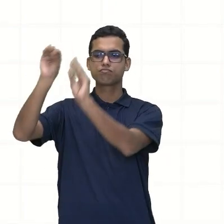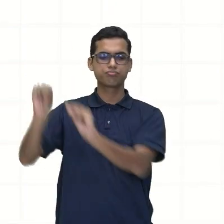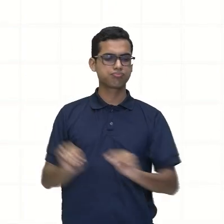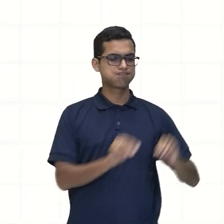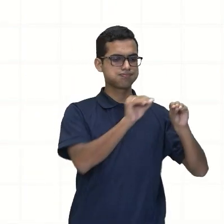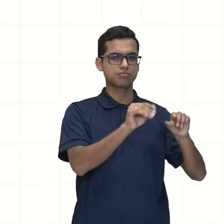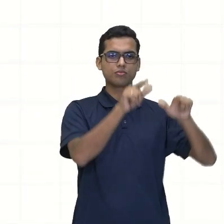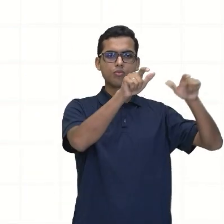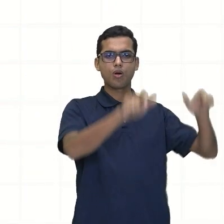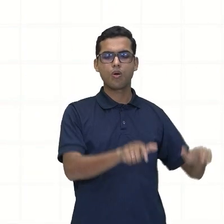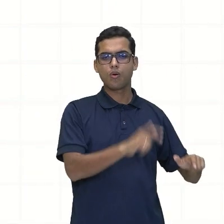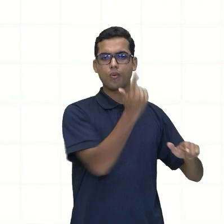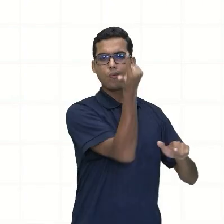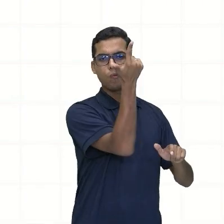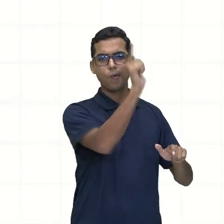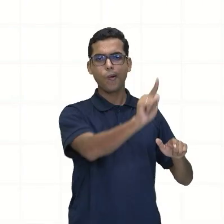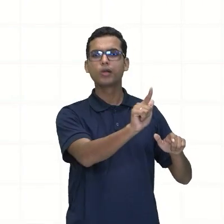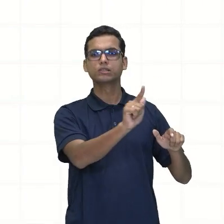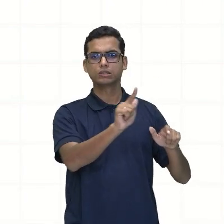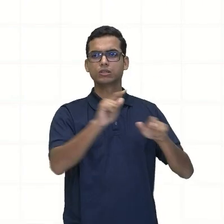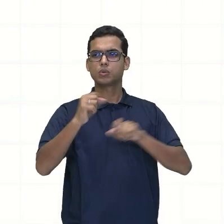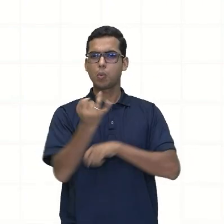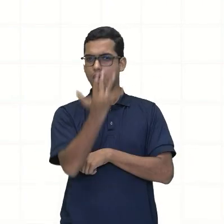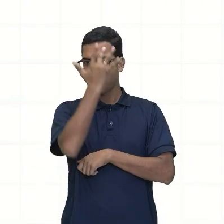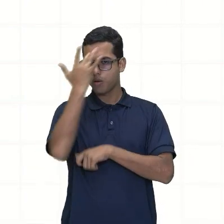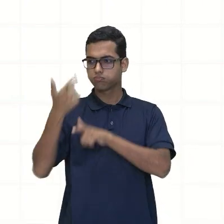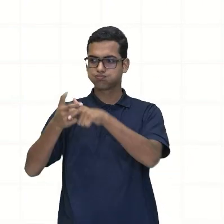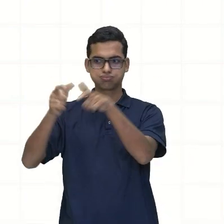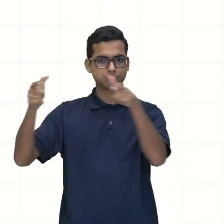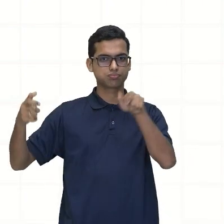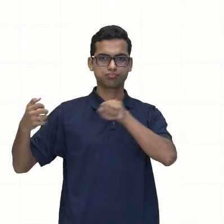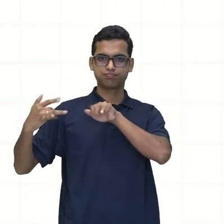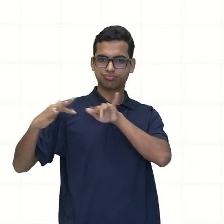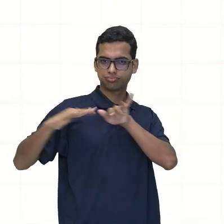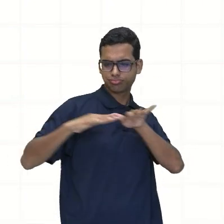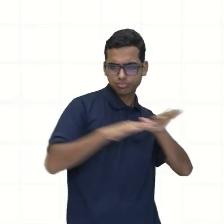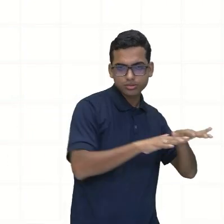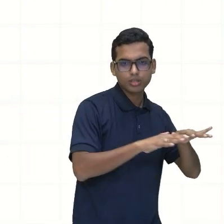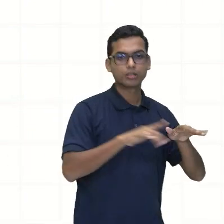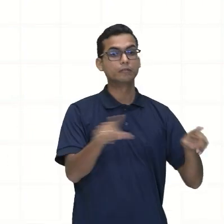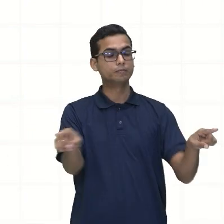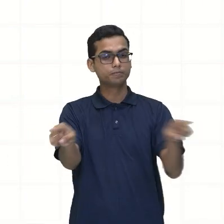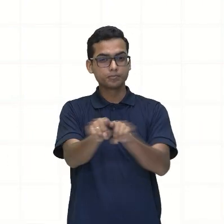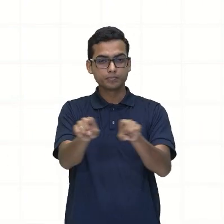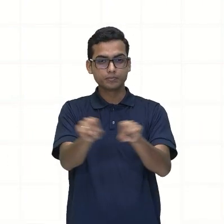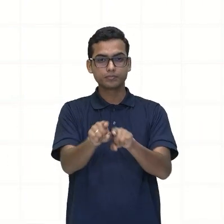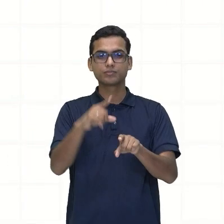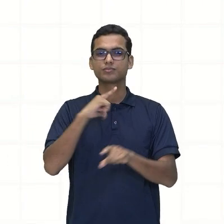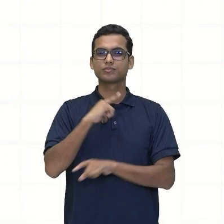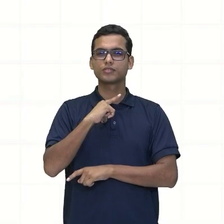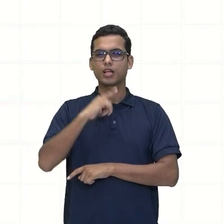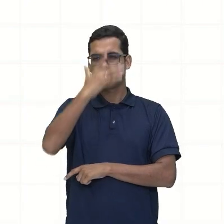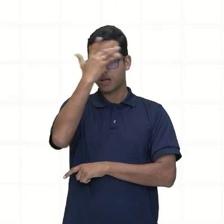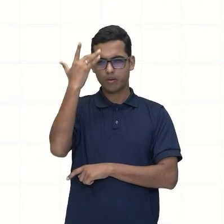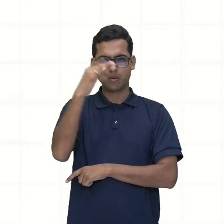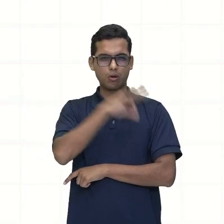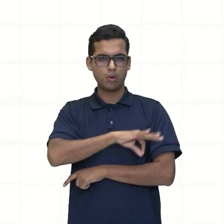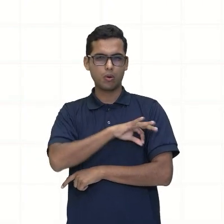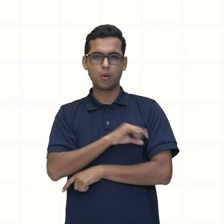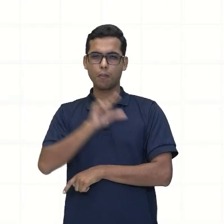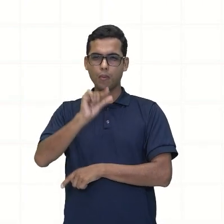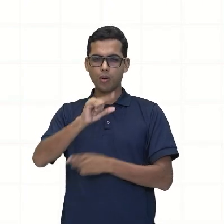ali em muitos estados da região, né, do Nordeste, o baixo rendimento da população, as secas também,